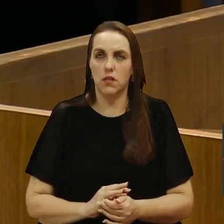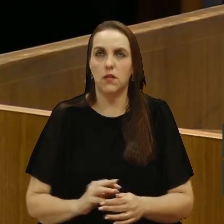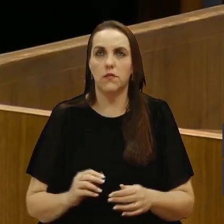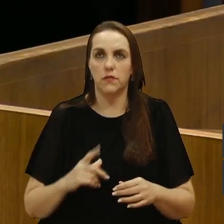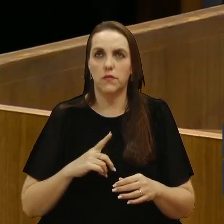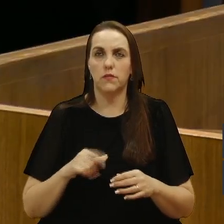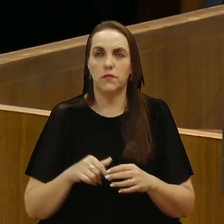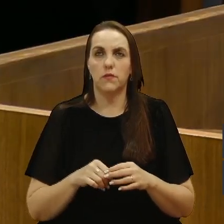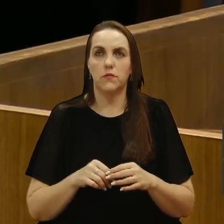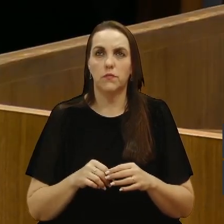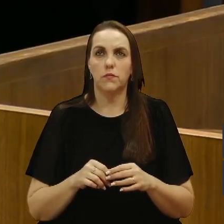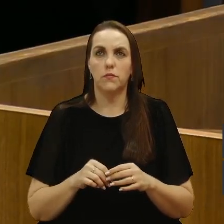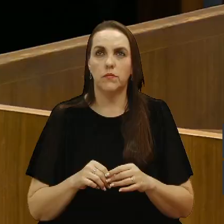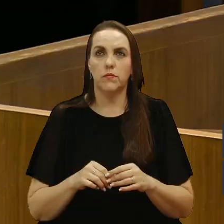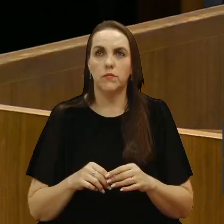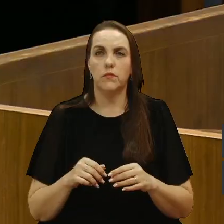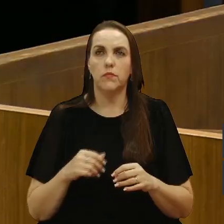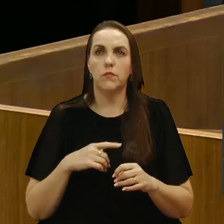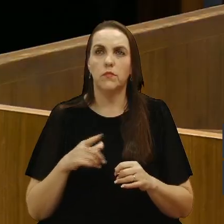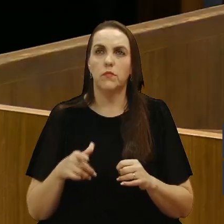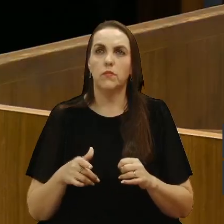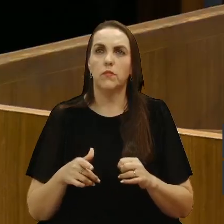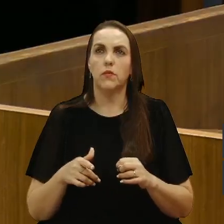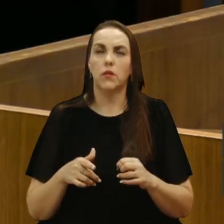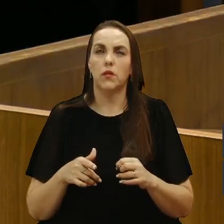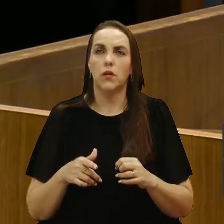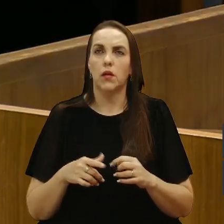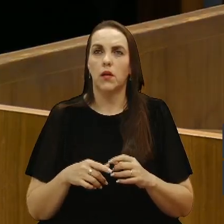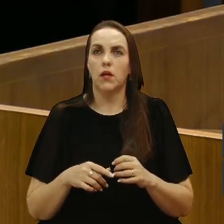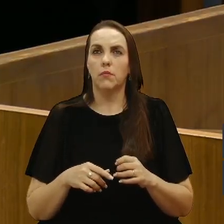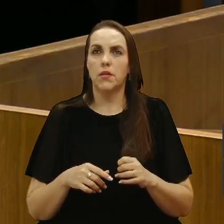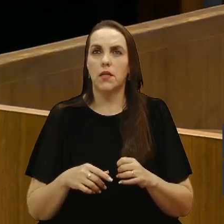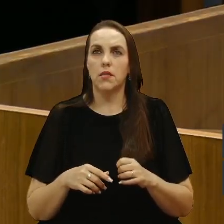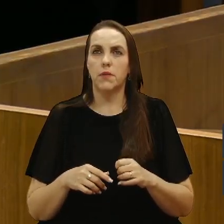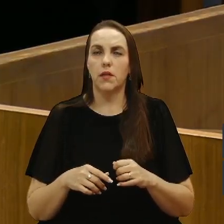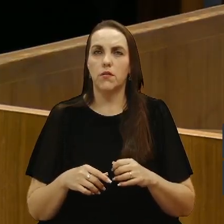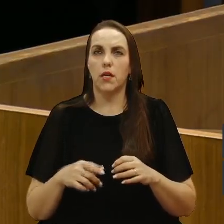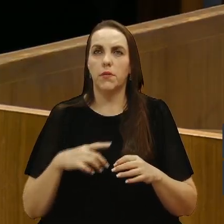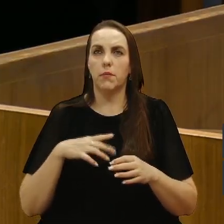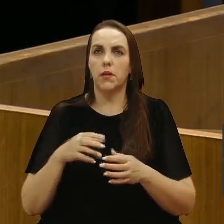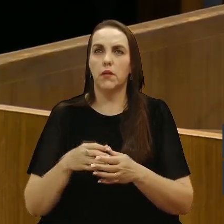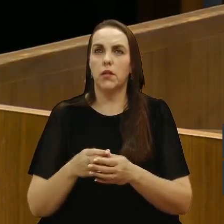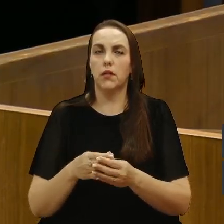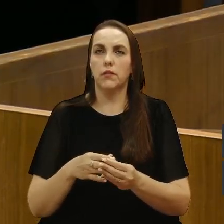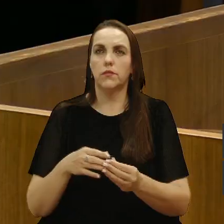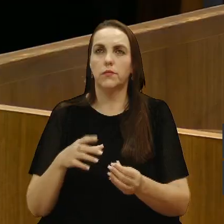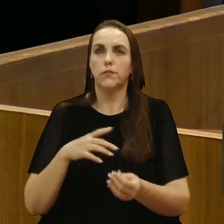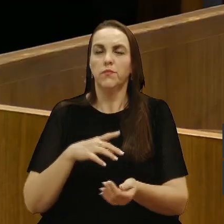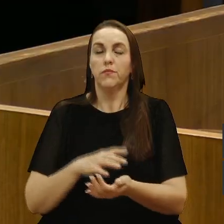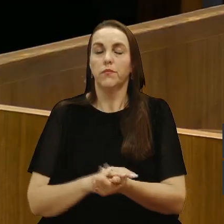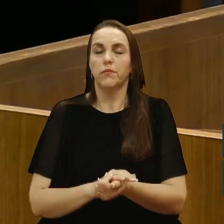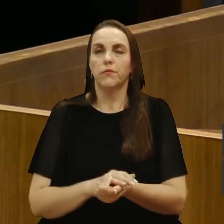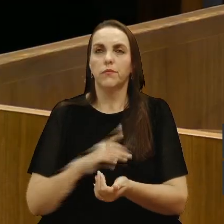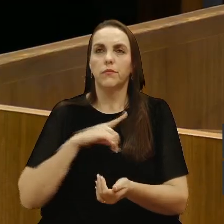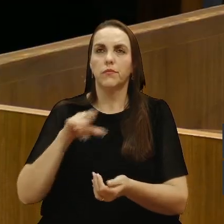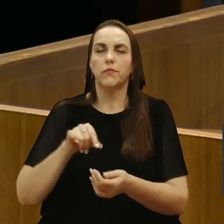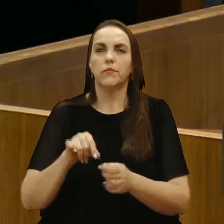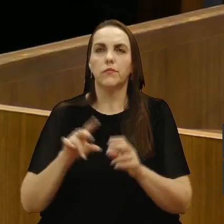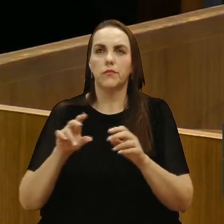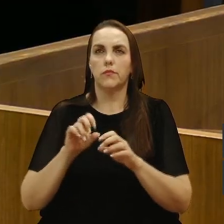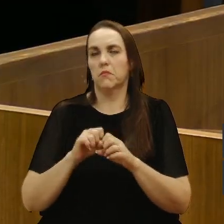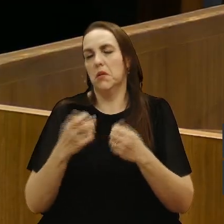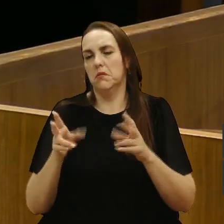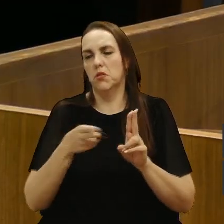321/2008, que pede o cumprimento do exercício das atribuições previstas no Sistema Único de